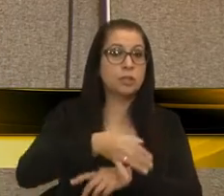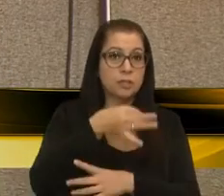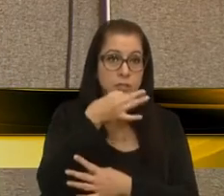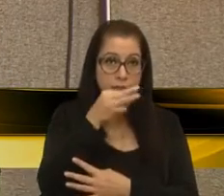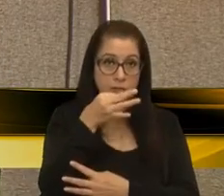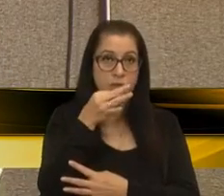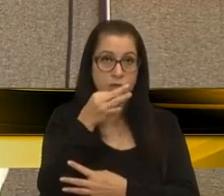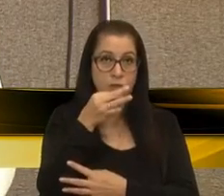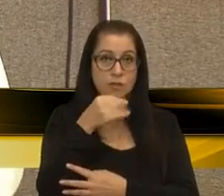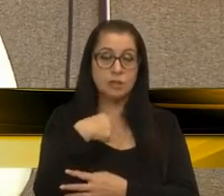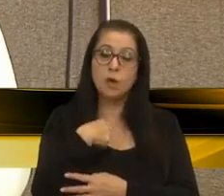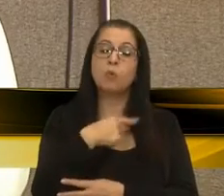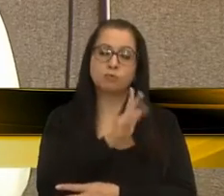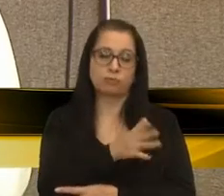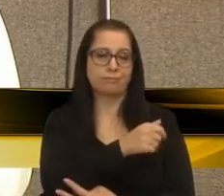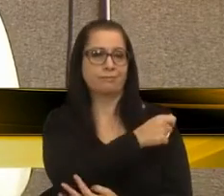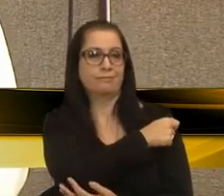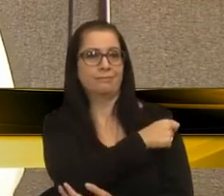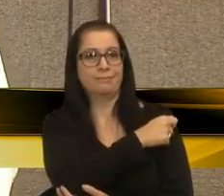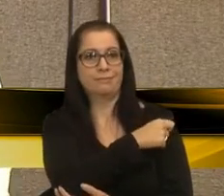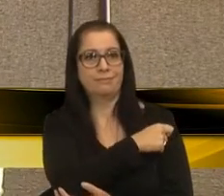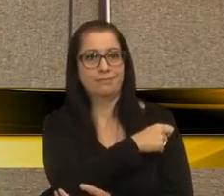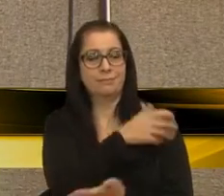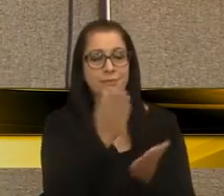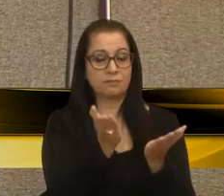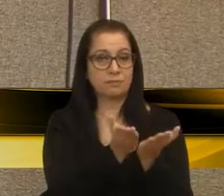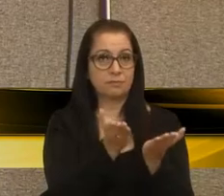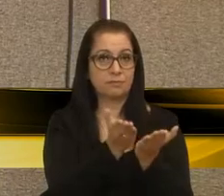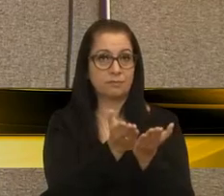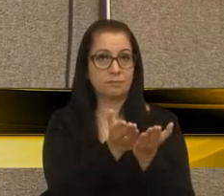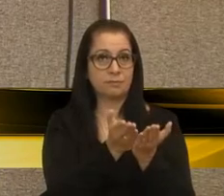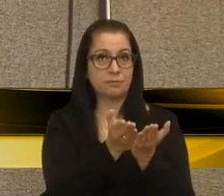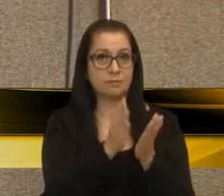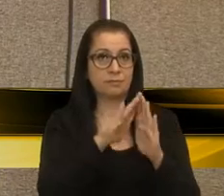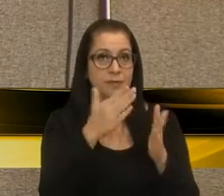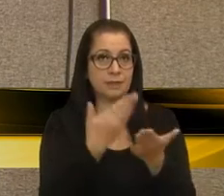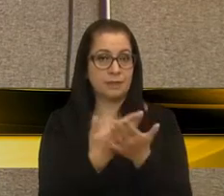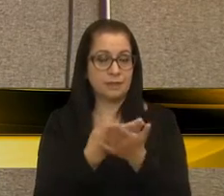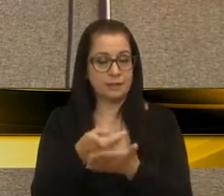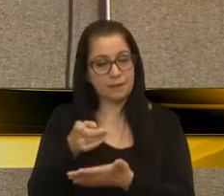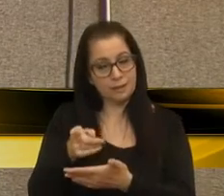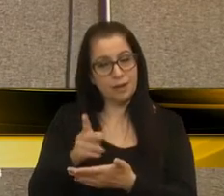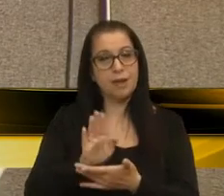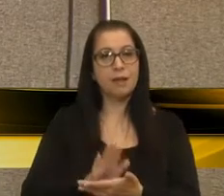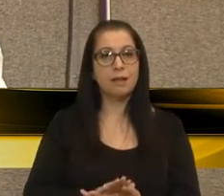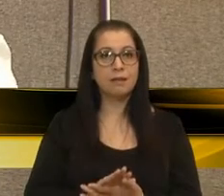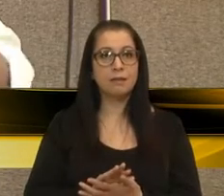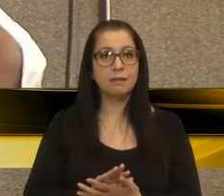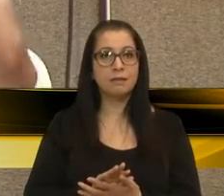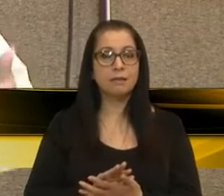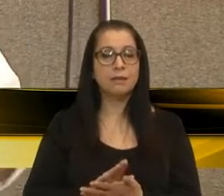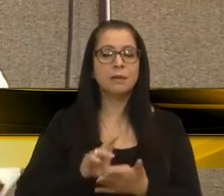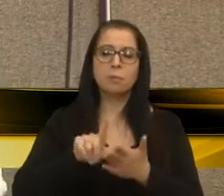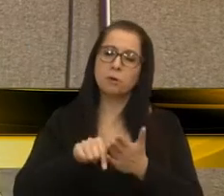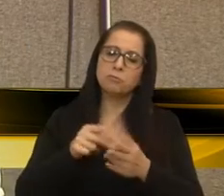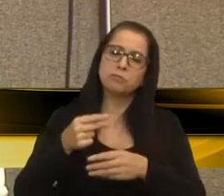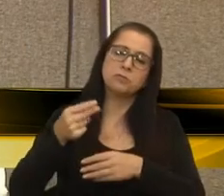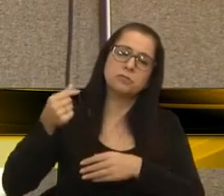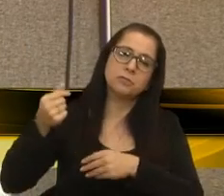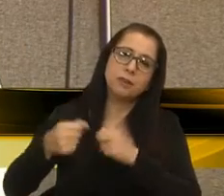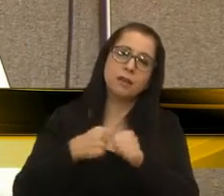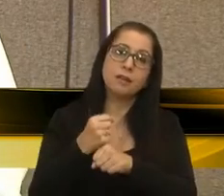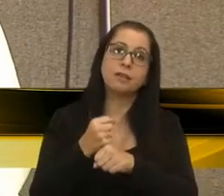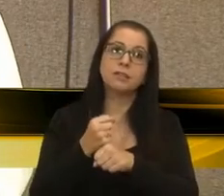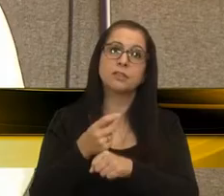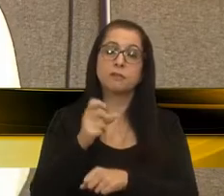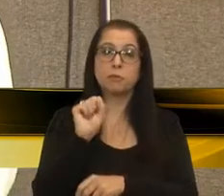Sul, eu fui aluno, estudei lá no Melvin Jones e depois de muito tempo ainda fui